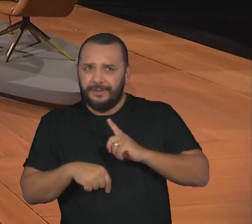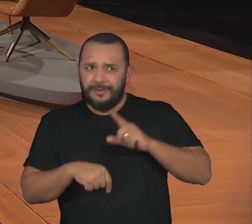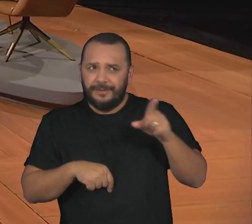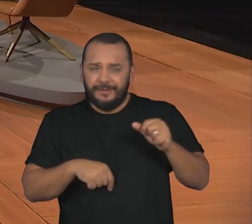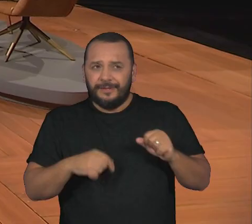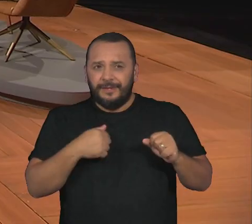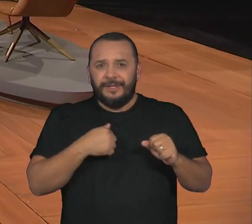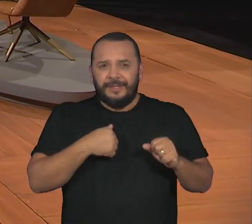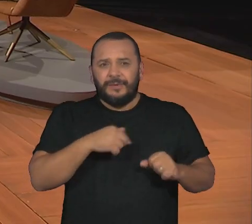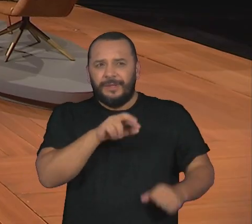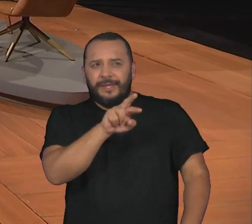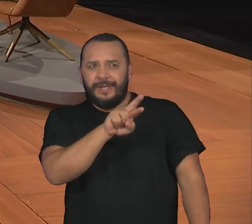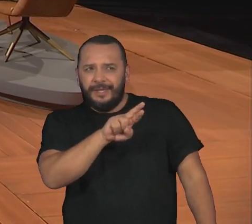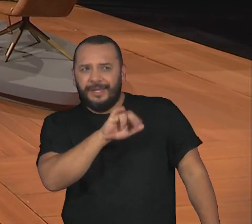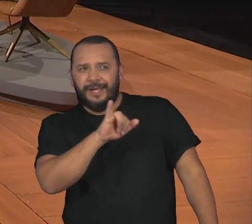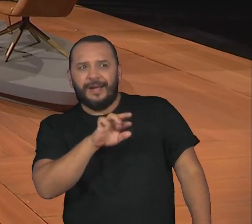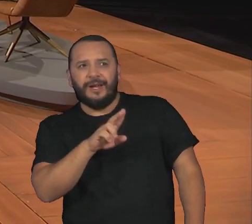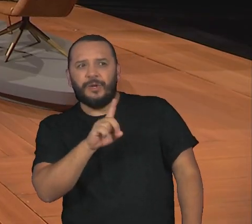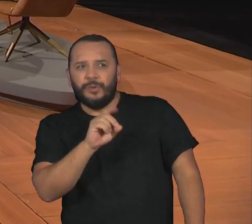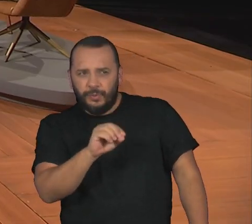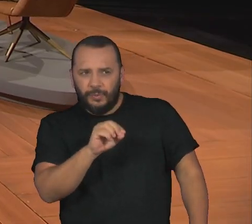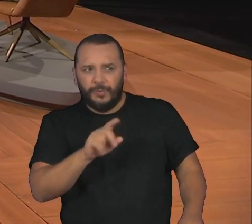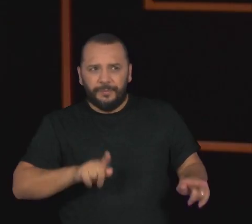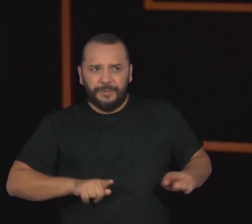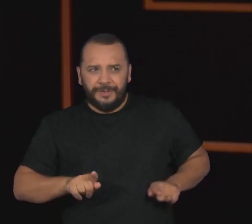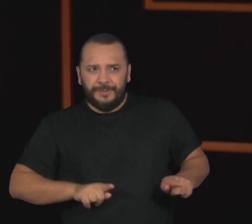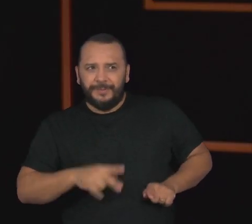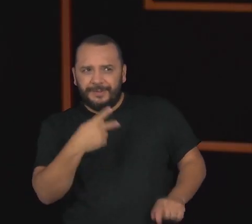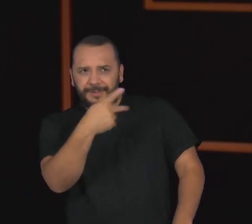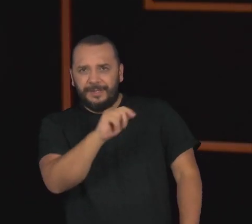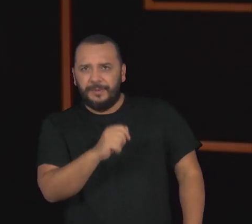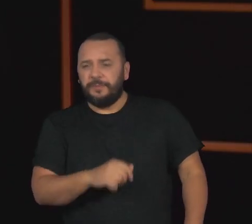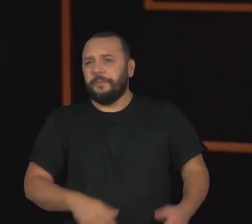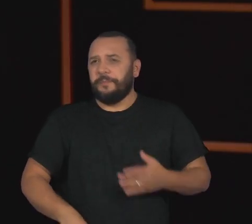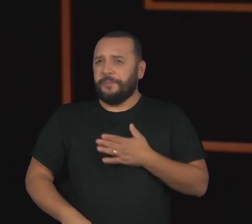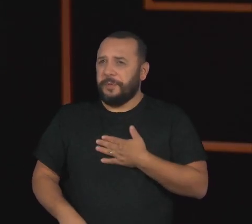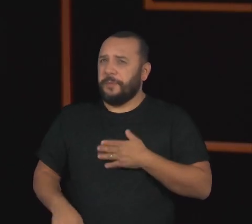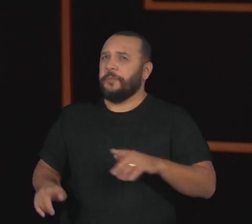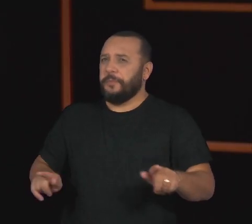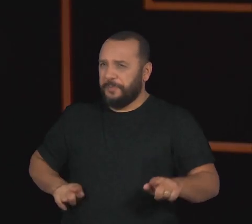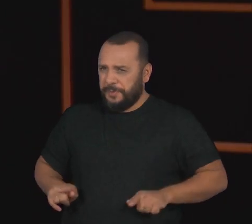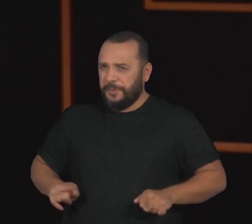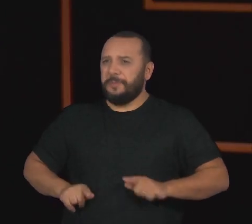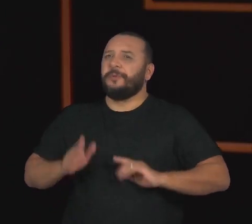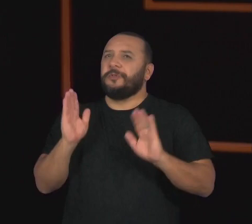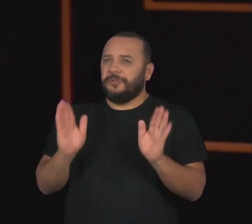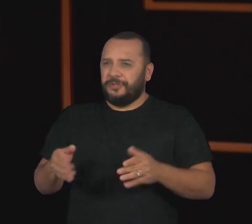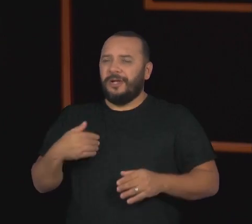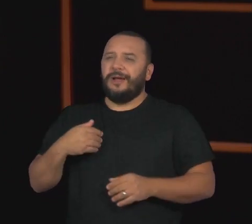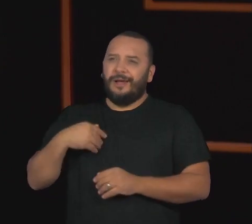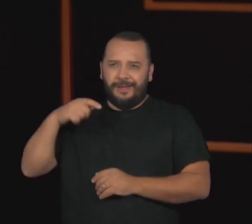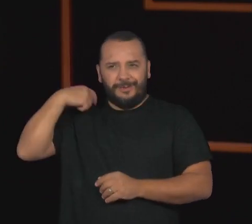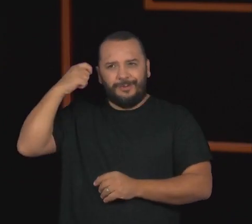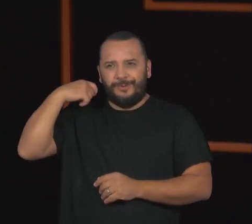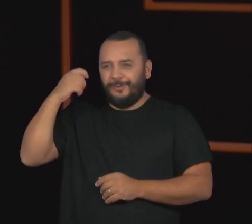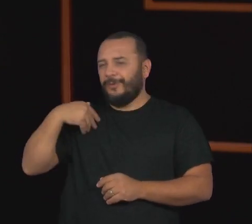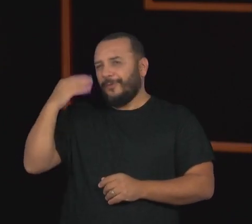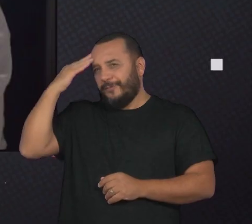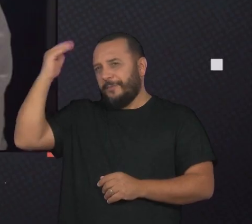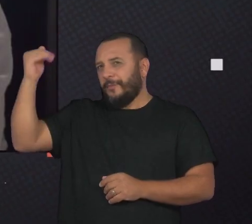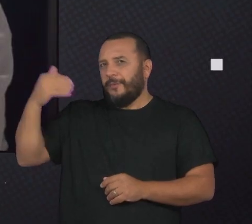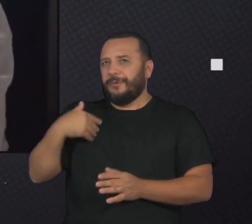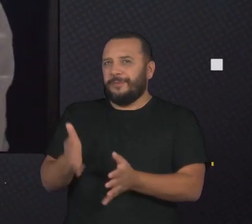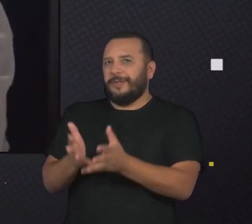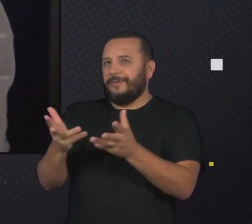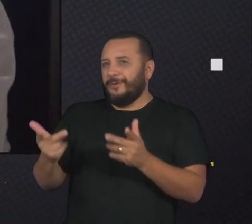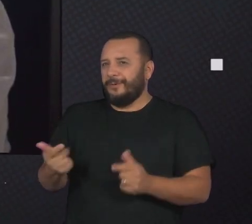Blatt também, não tinha? Do teu primo? Do meu primo? É. Não, meu primo eu já era um ator consagrado, maravilhoso, premiado.